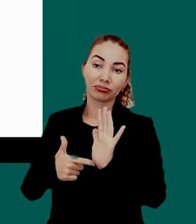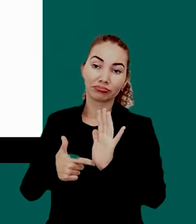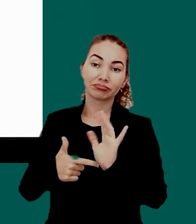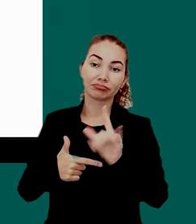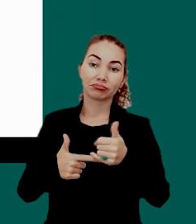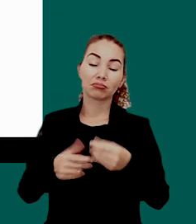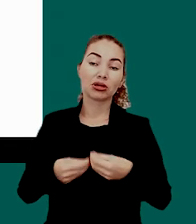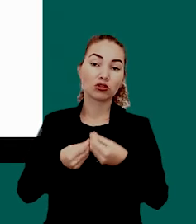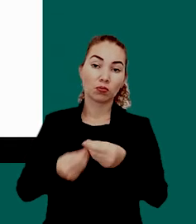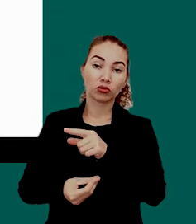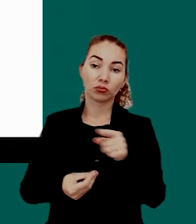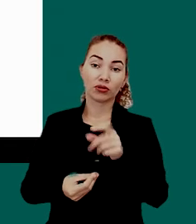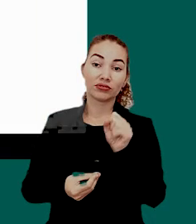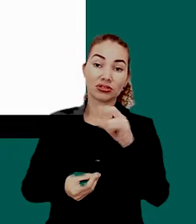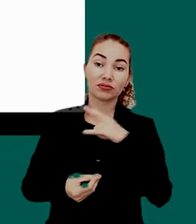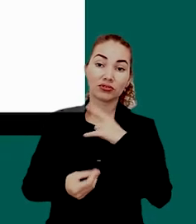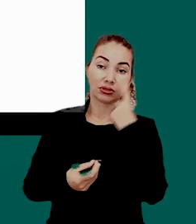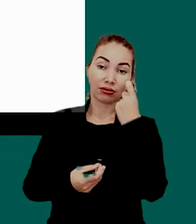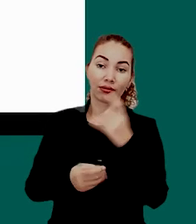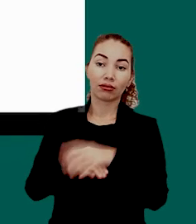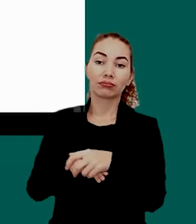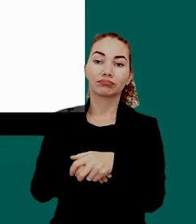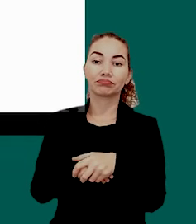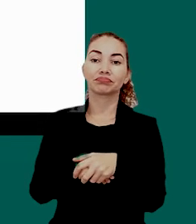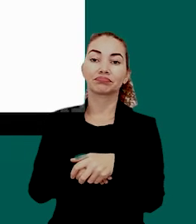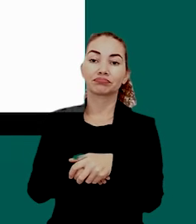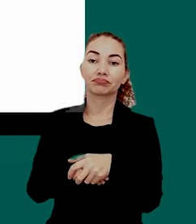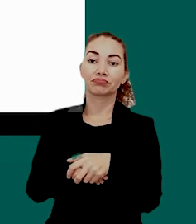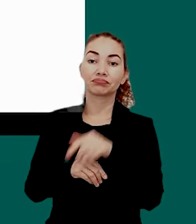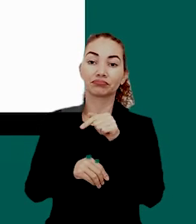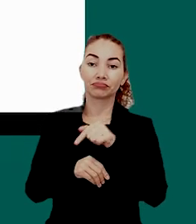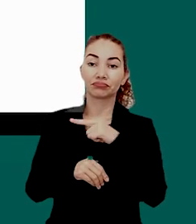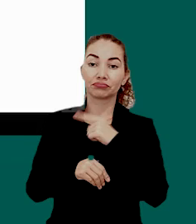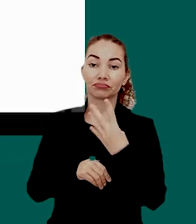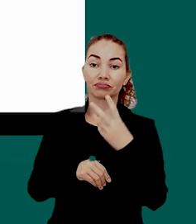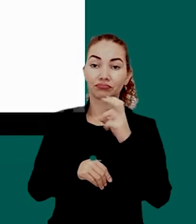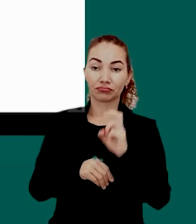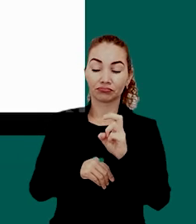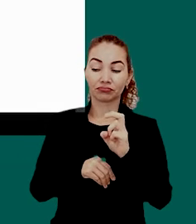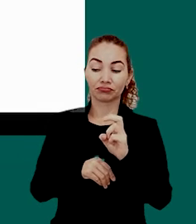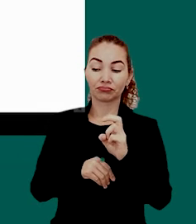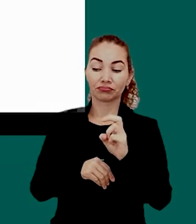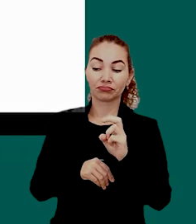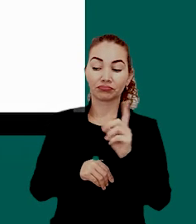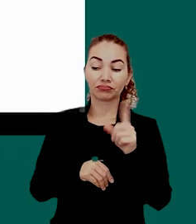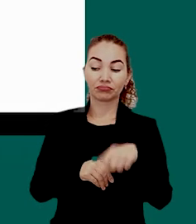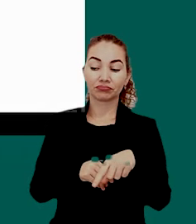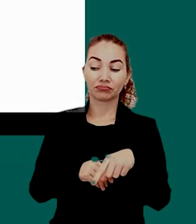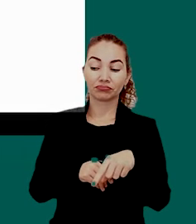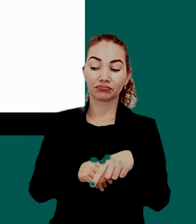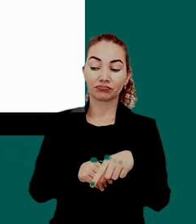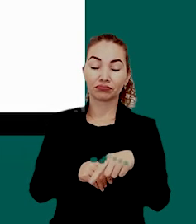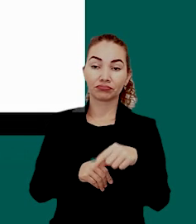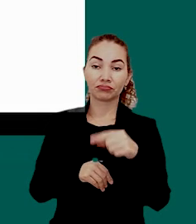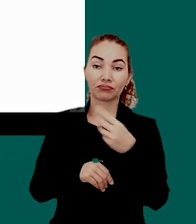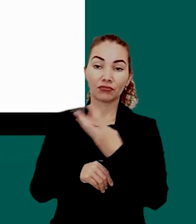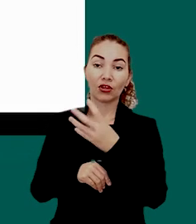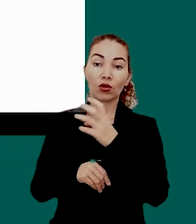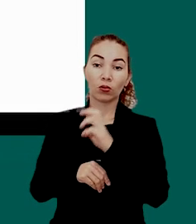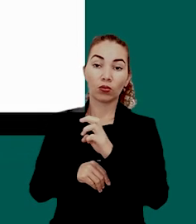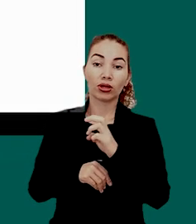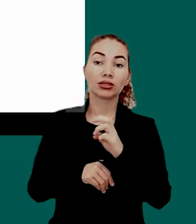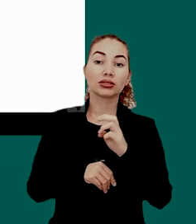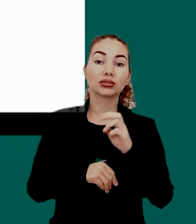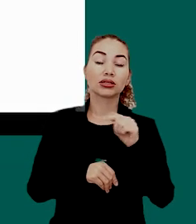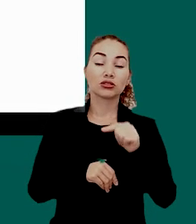posso mandar esse estudo para vocês se vocês tiverem interesse, tá? Aqui, 45 de 16 mil